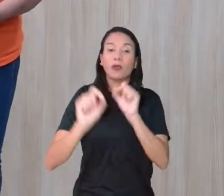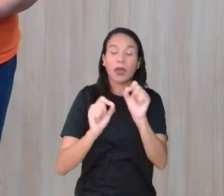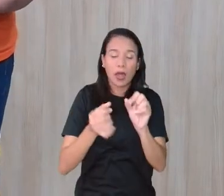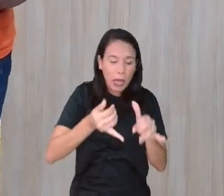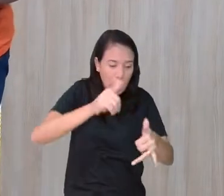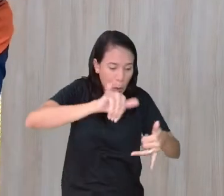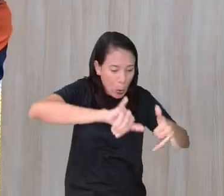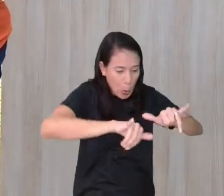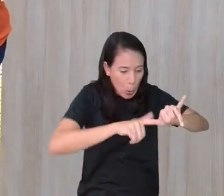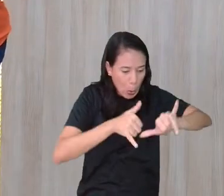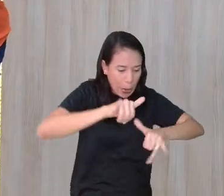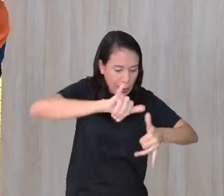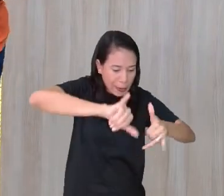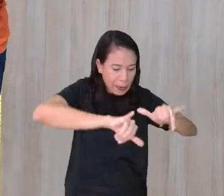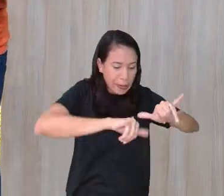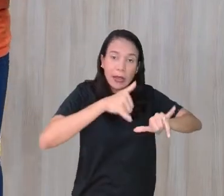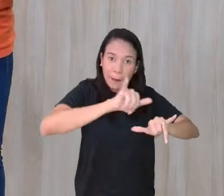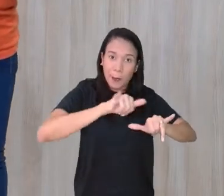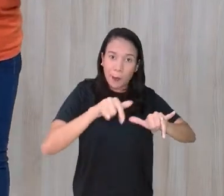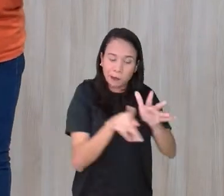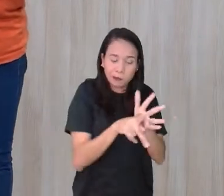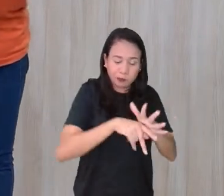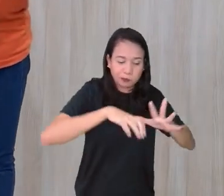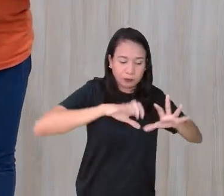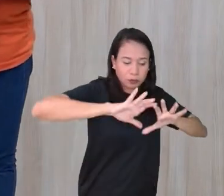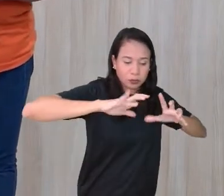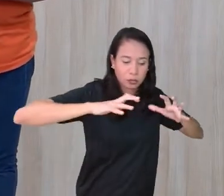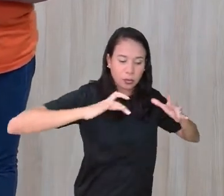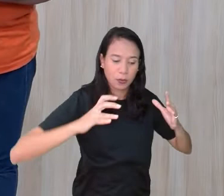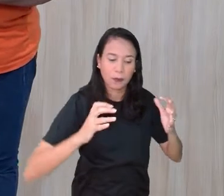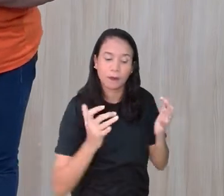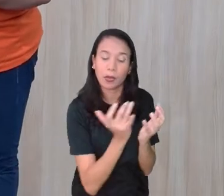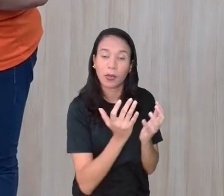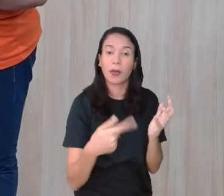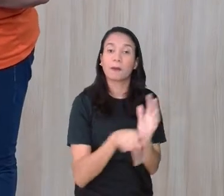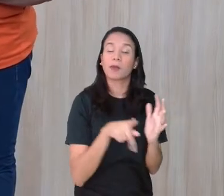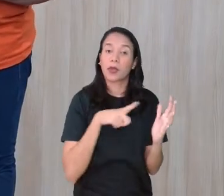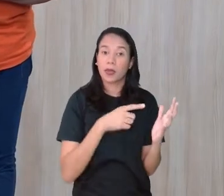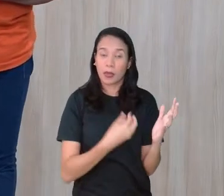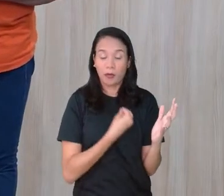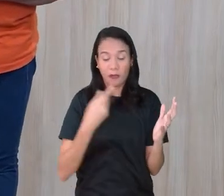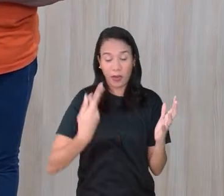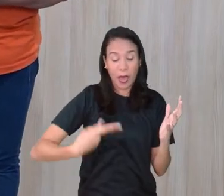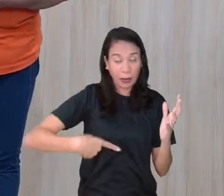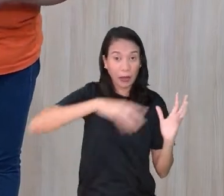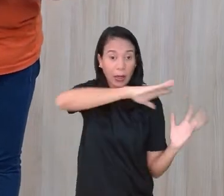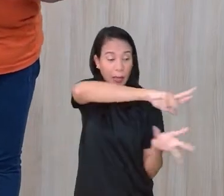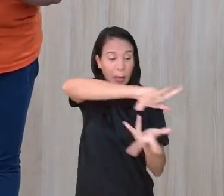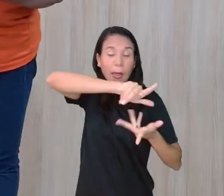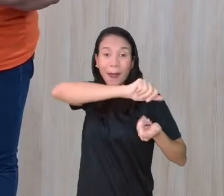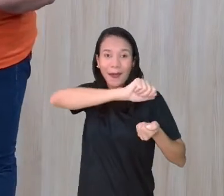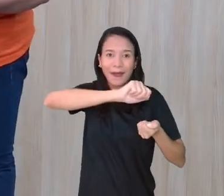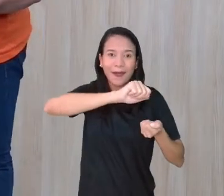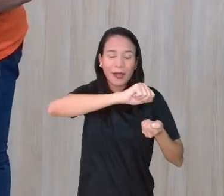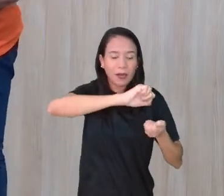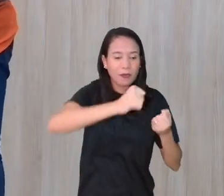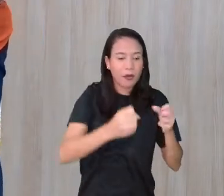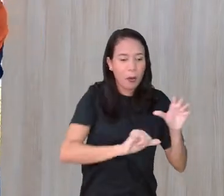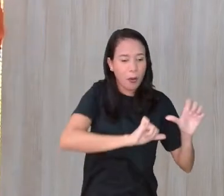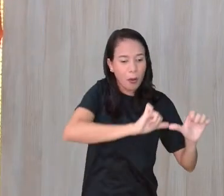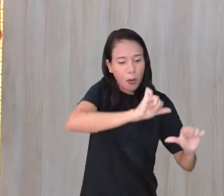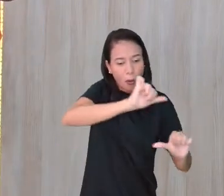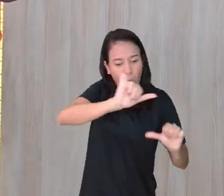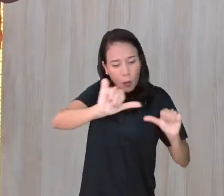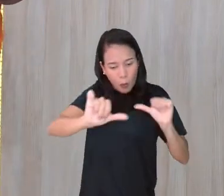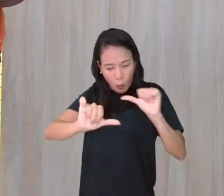que compõem, que na época, né, fazia parte da nossa terra primitiva, é que deu origem.